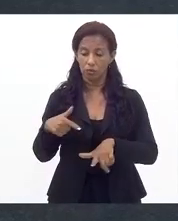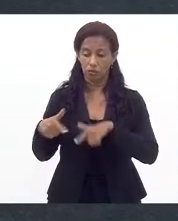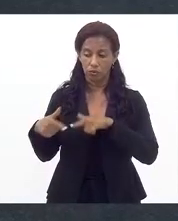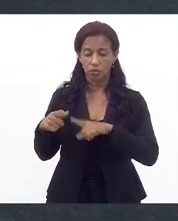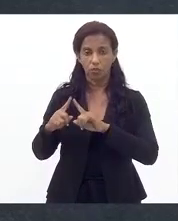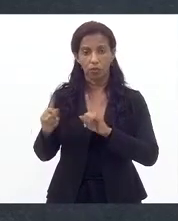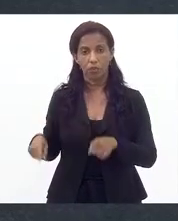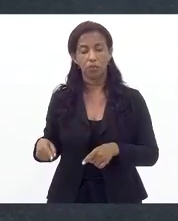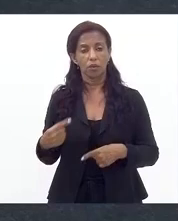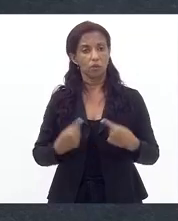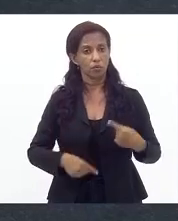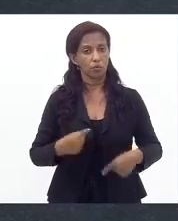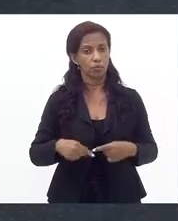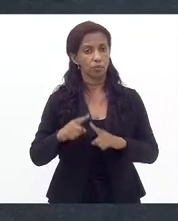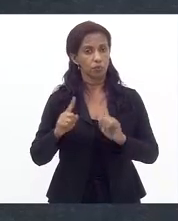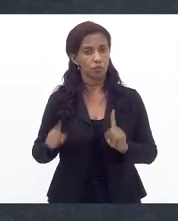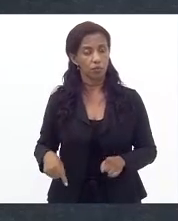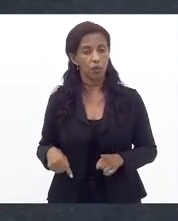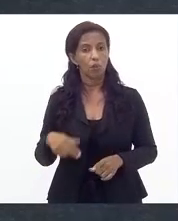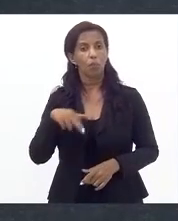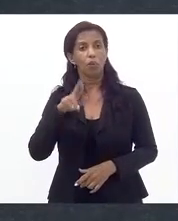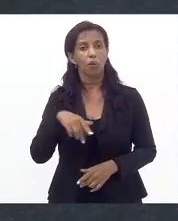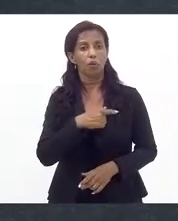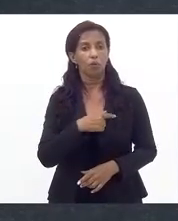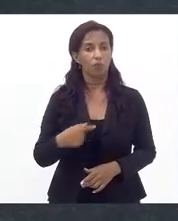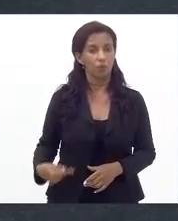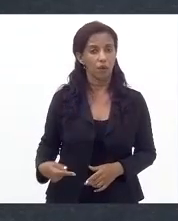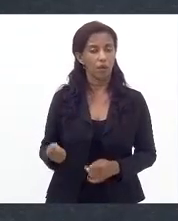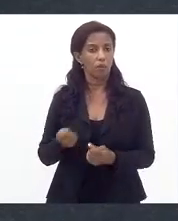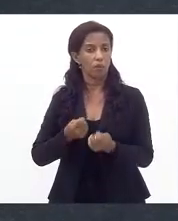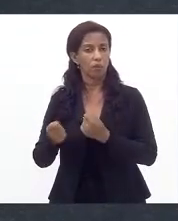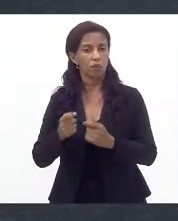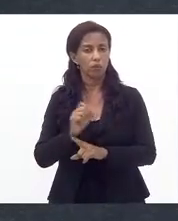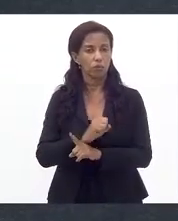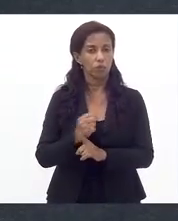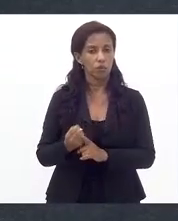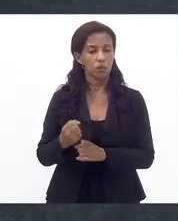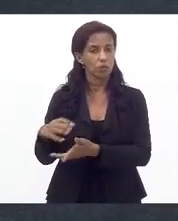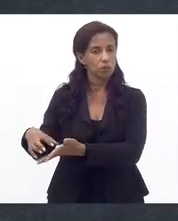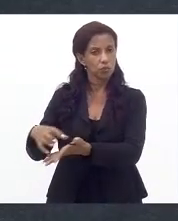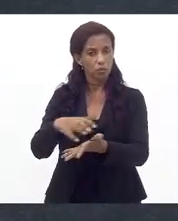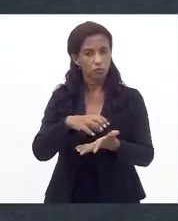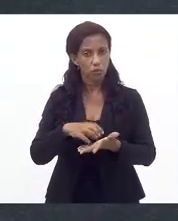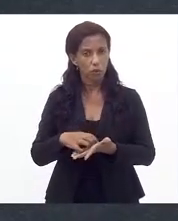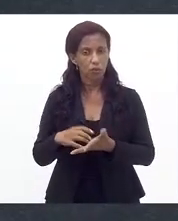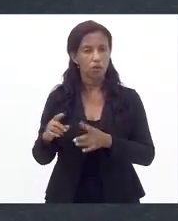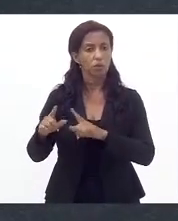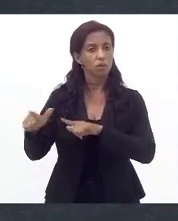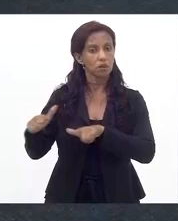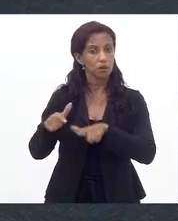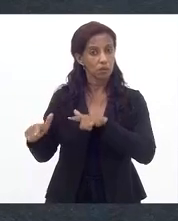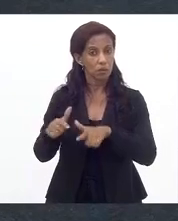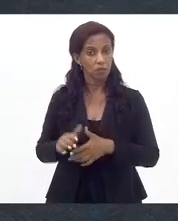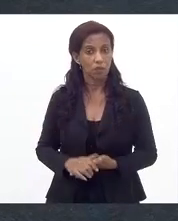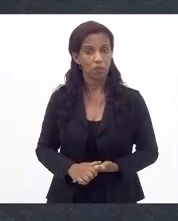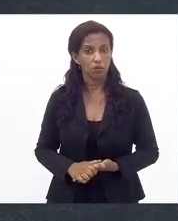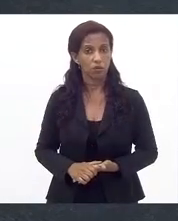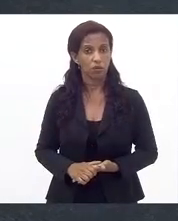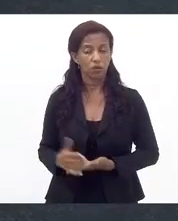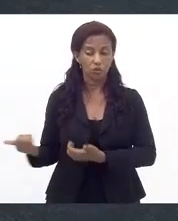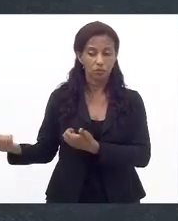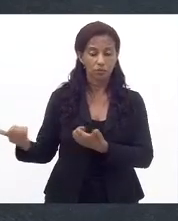públicos são as políticas públicas controladas por quem governa o devido controle social são os órgãos públicos são servidores públicos da ponta